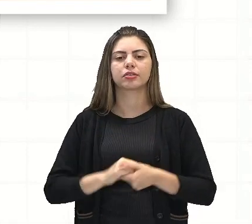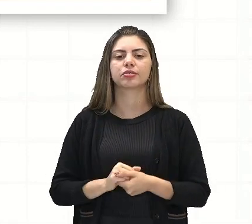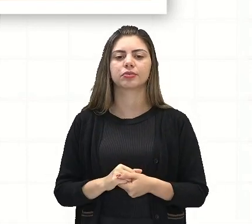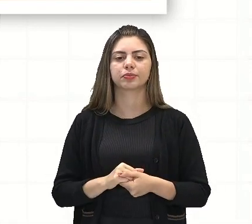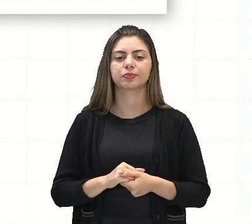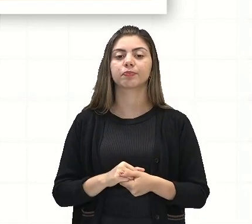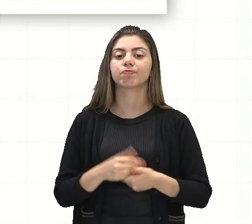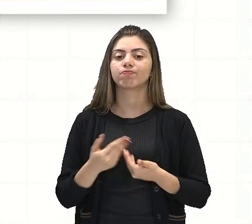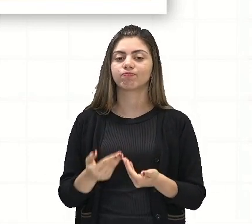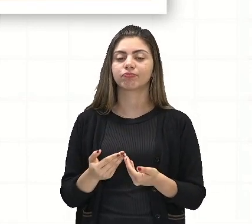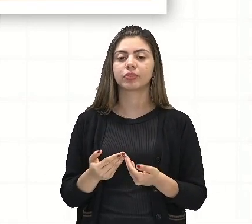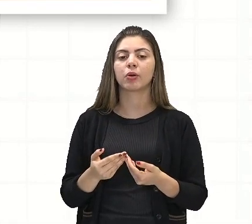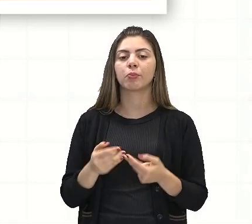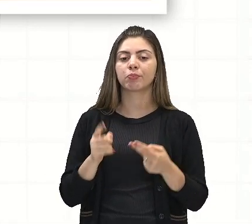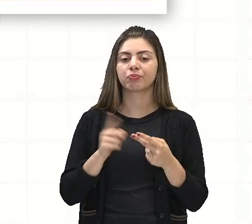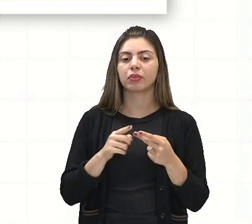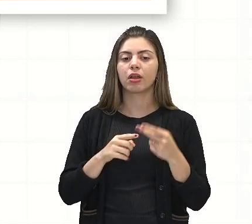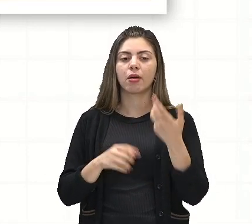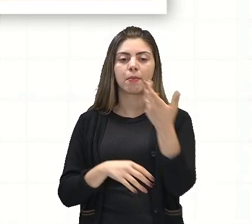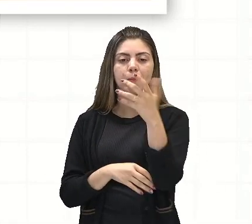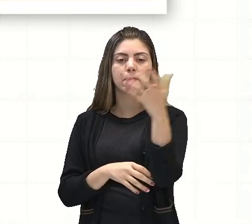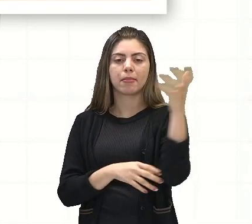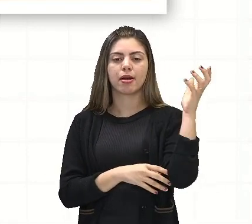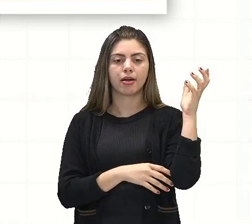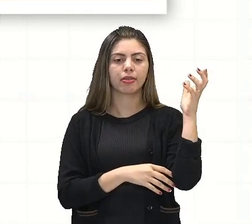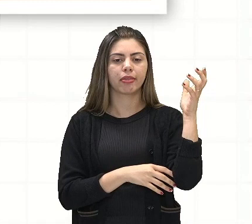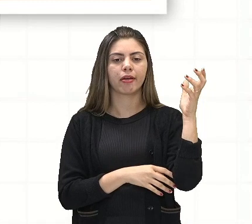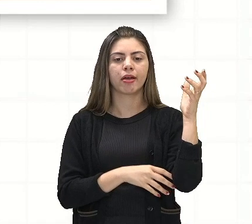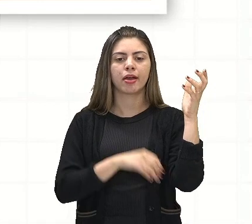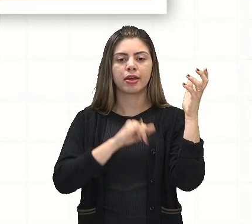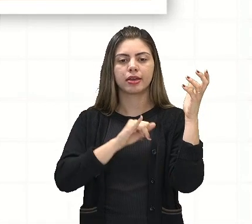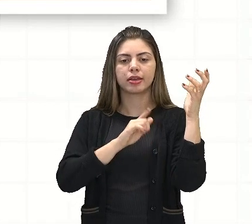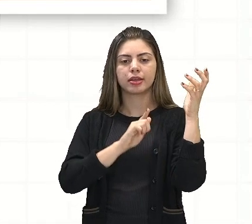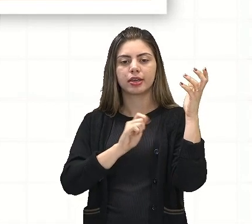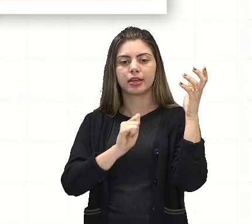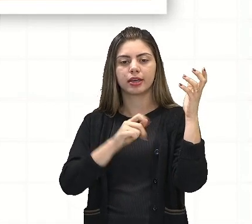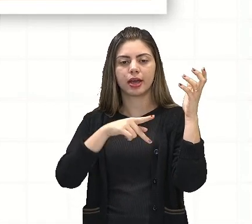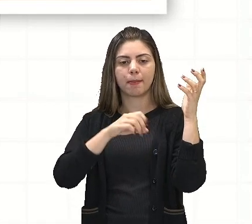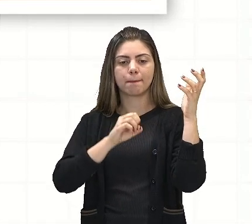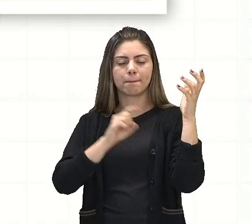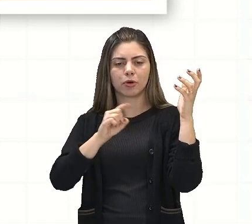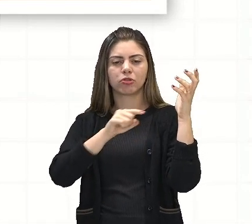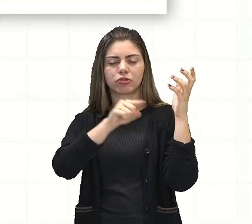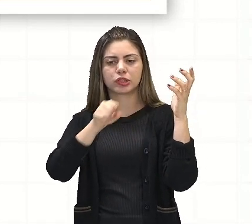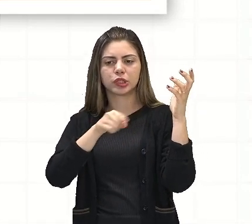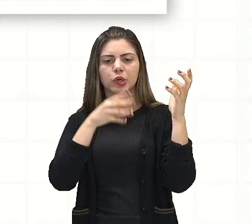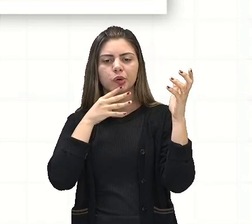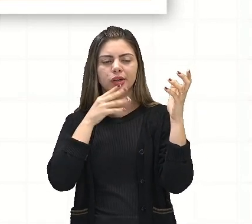de igapó nós temos aí uma árvore que muitos de vocês conhecem, né, que é o buriti, a